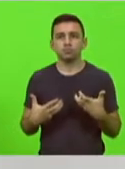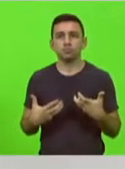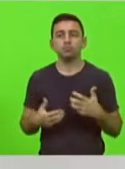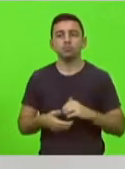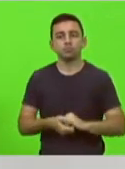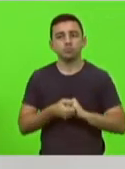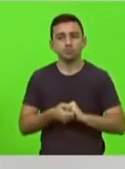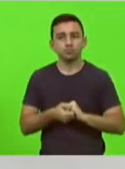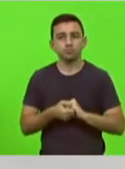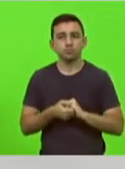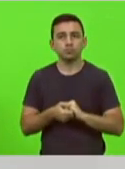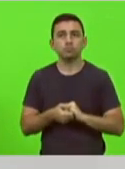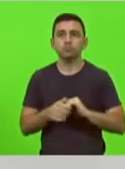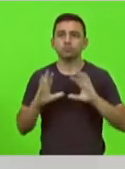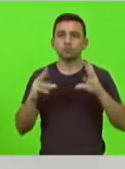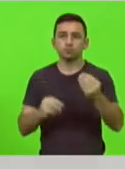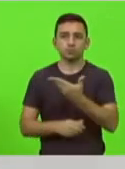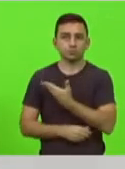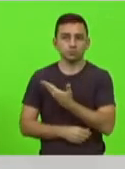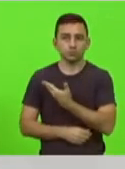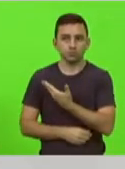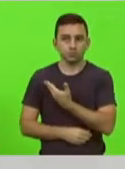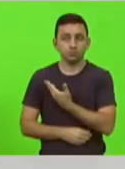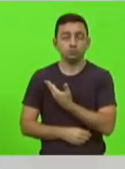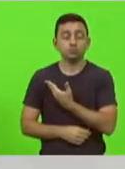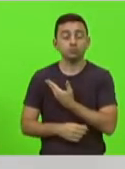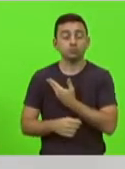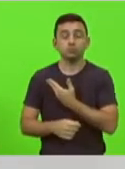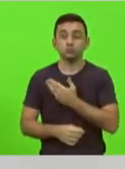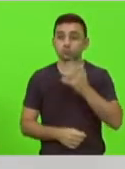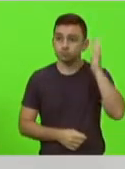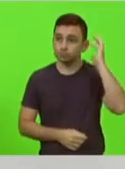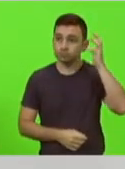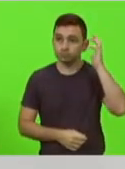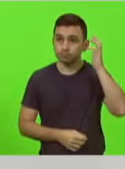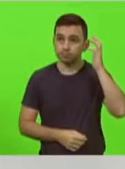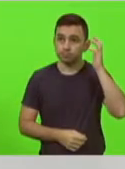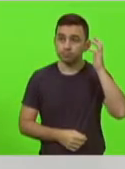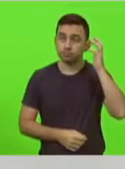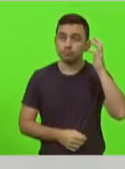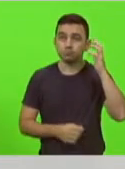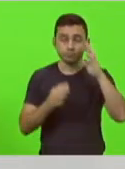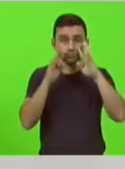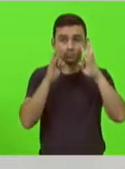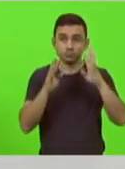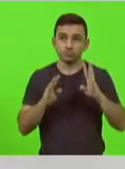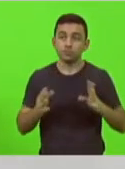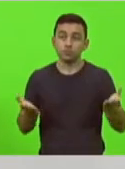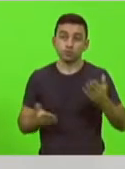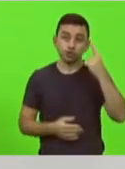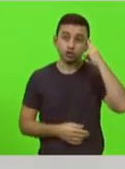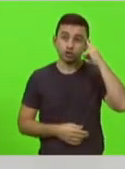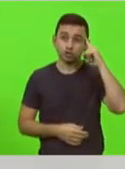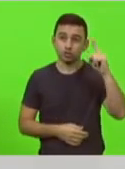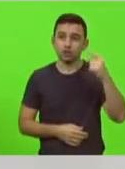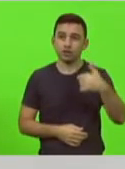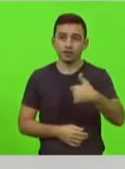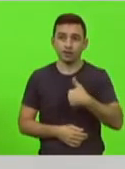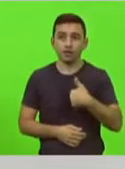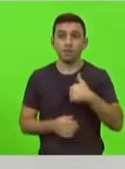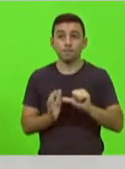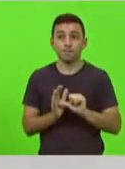saudar todos os amigos que estão nos ouvindo nessa data memorável em que eu faço meu